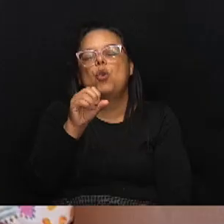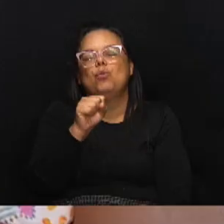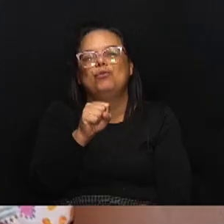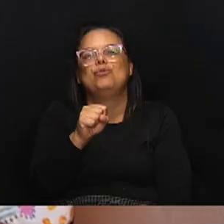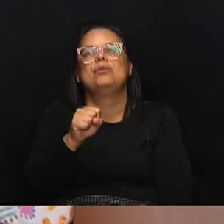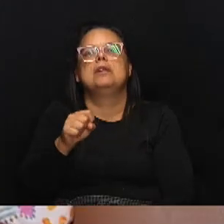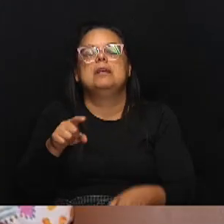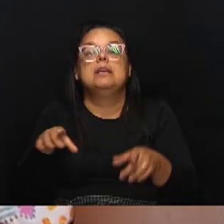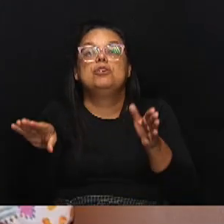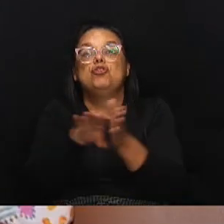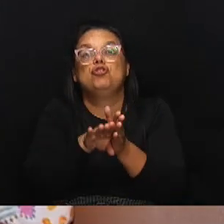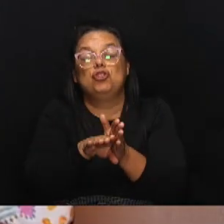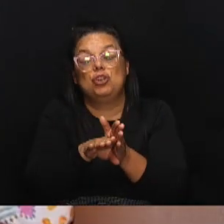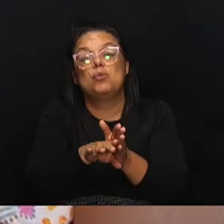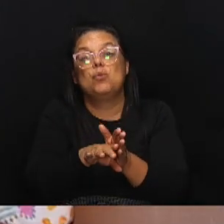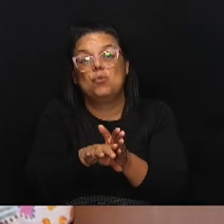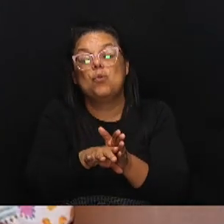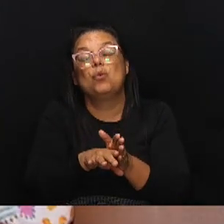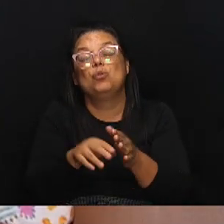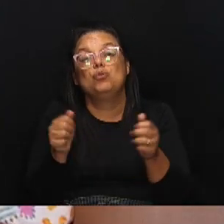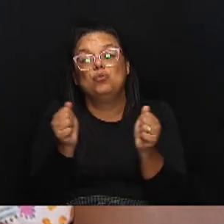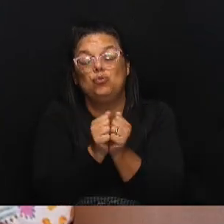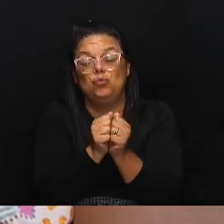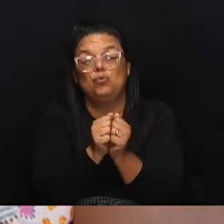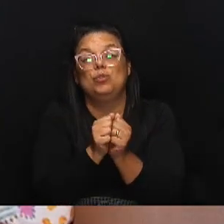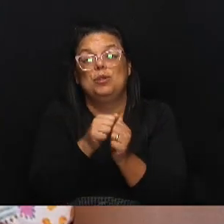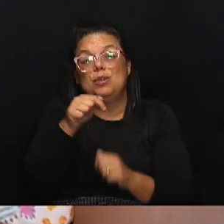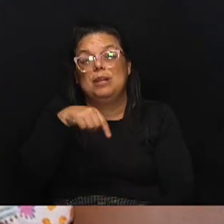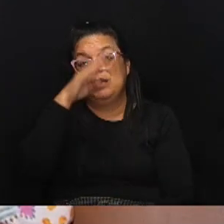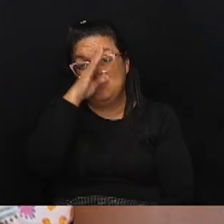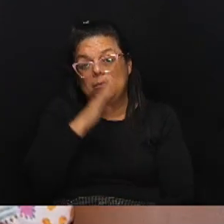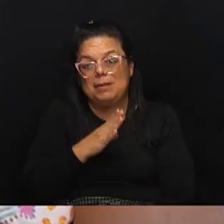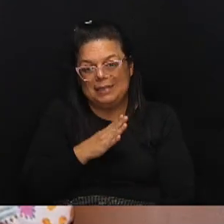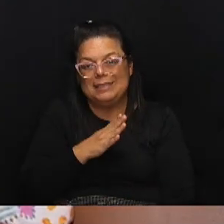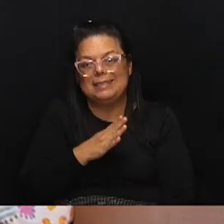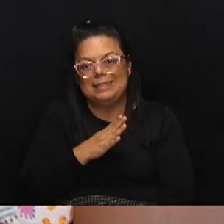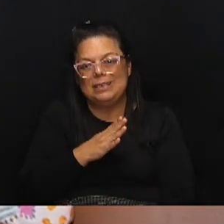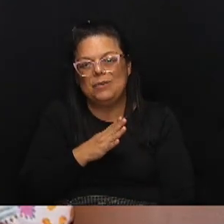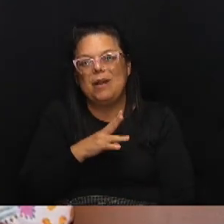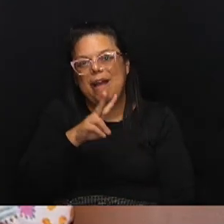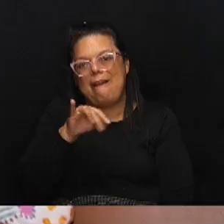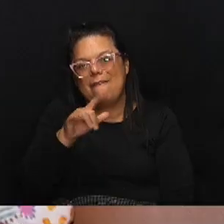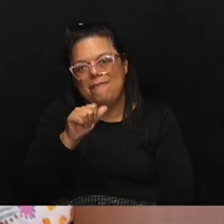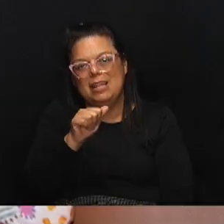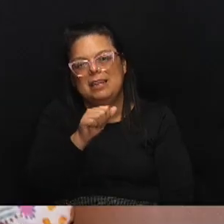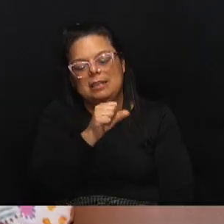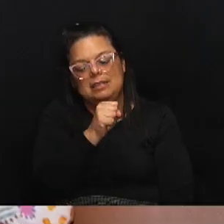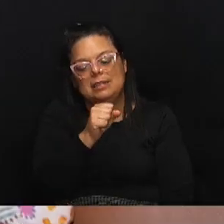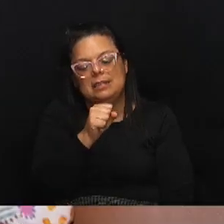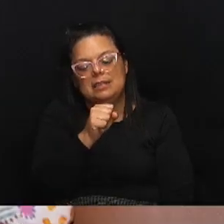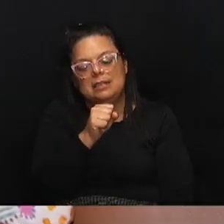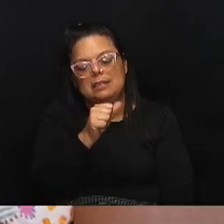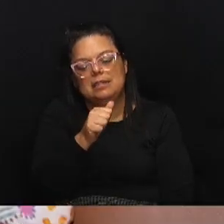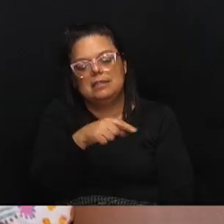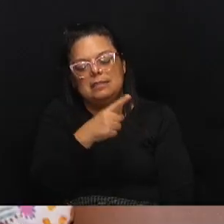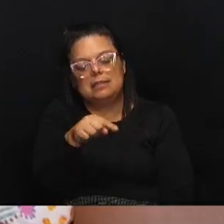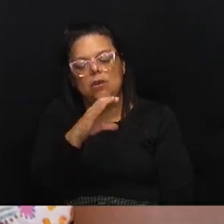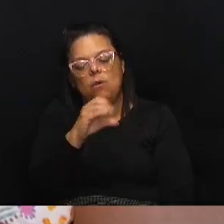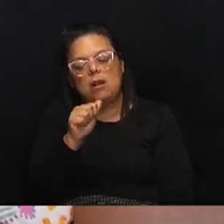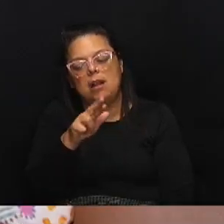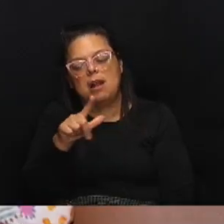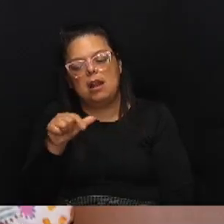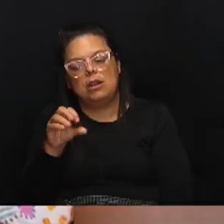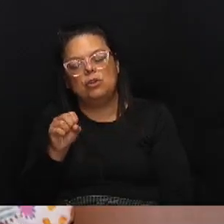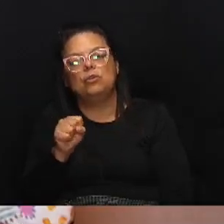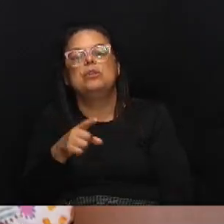Brasil com o Dom João VI, né? Então a Vila de São Carlos ela ainda não tem, ela está começando, ela precisa que as